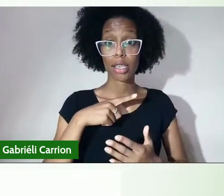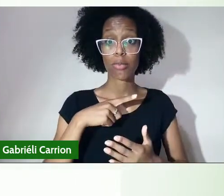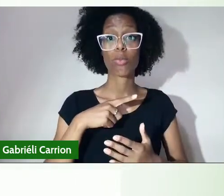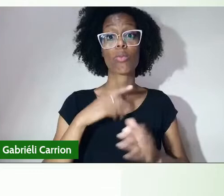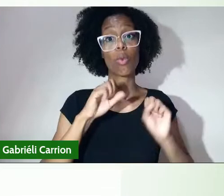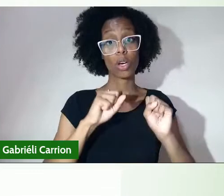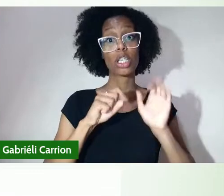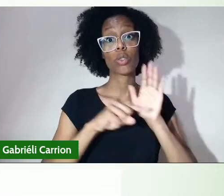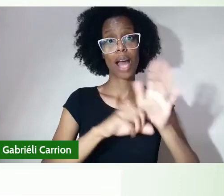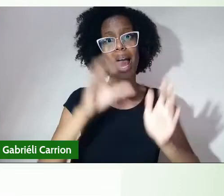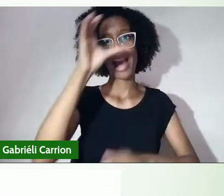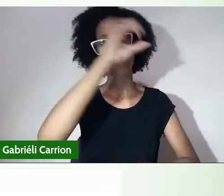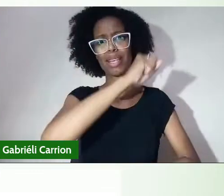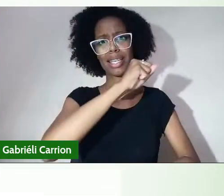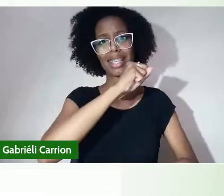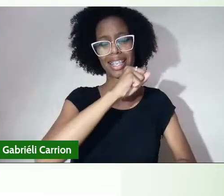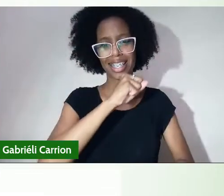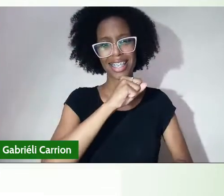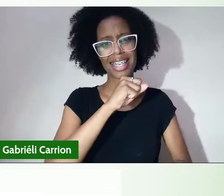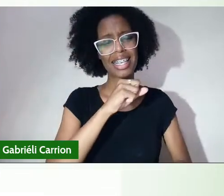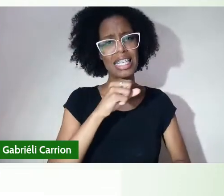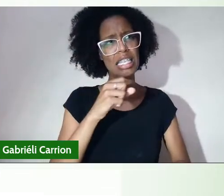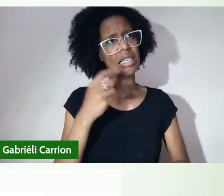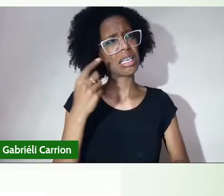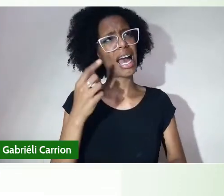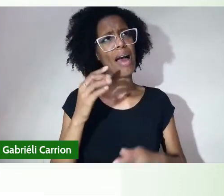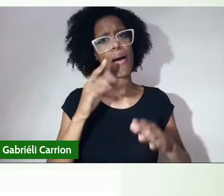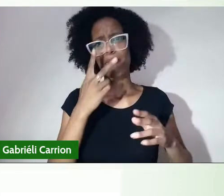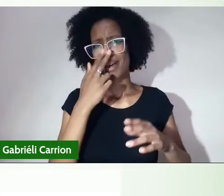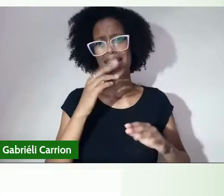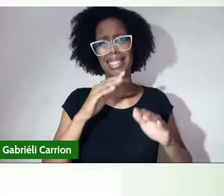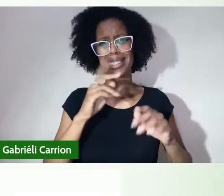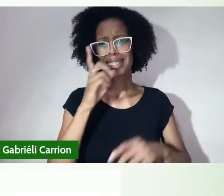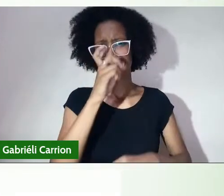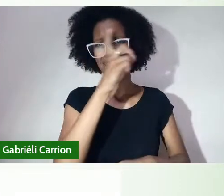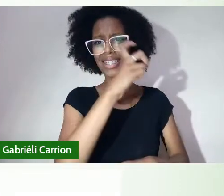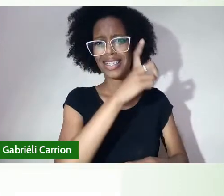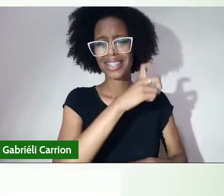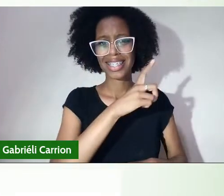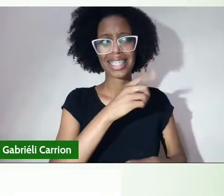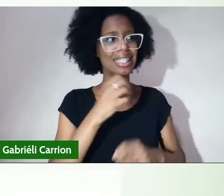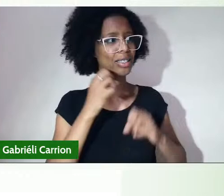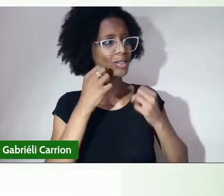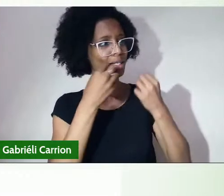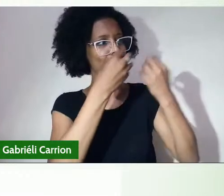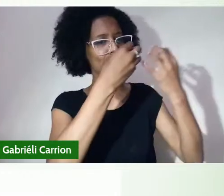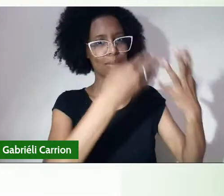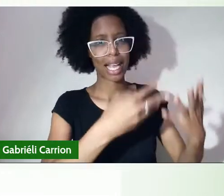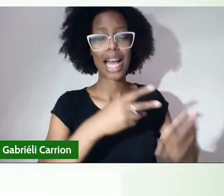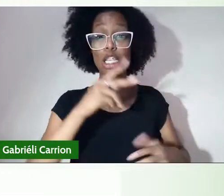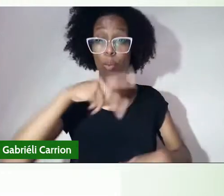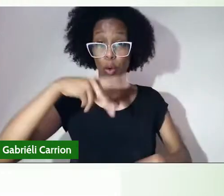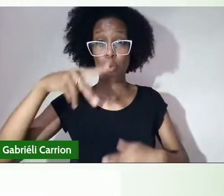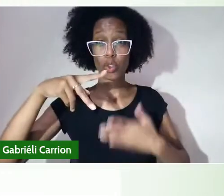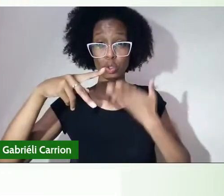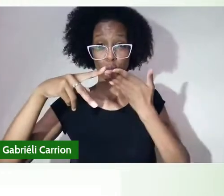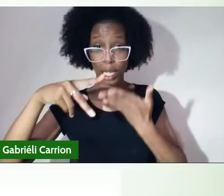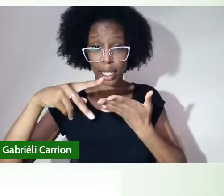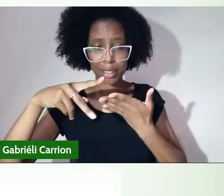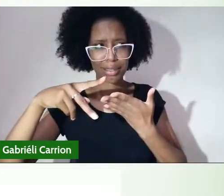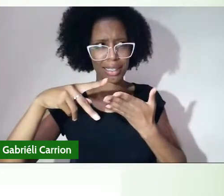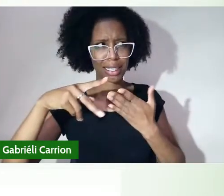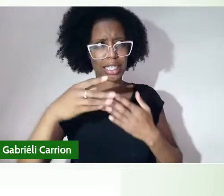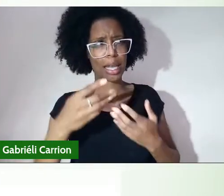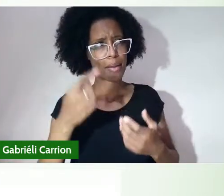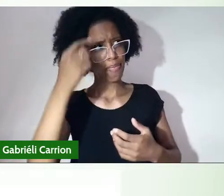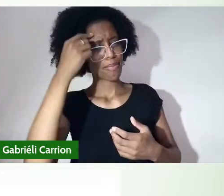que, às vezes, é difícil, né, da gente conseguir implementar em sala de aula, né? Alguns professores, né, às vezes, têm essa ideia